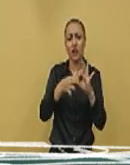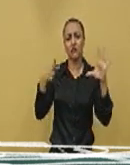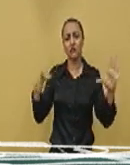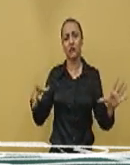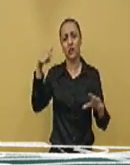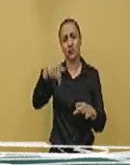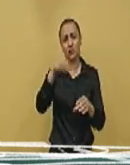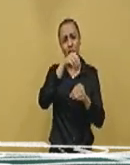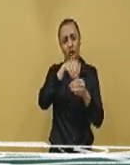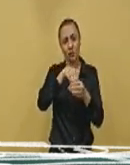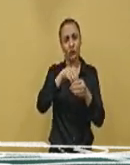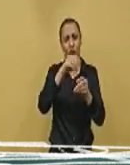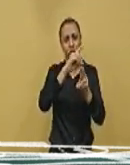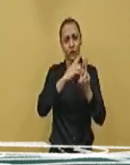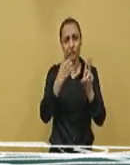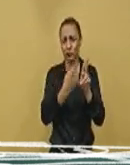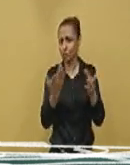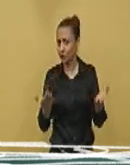UFGD?